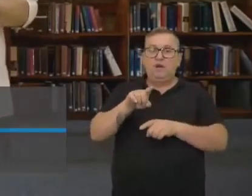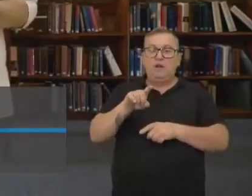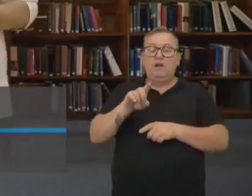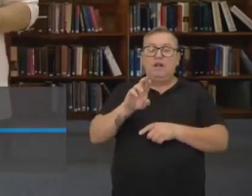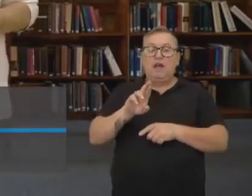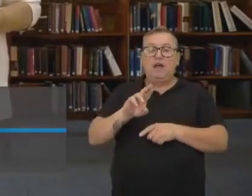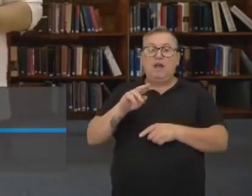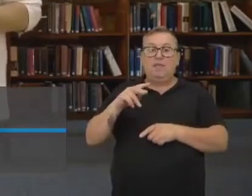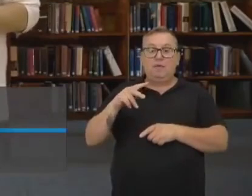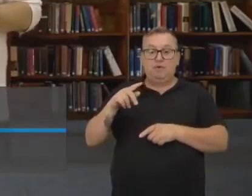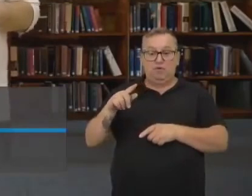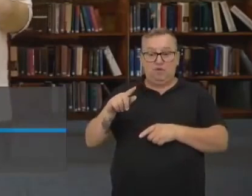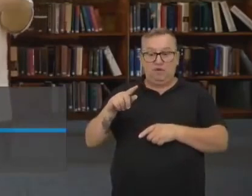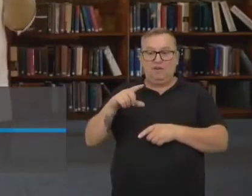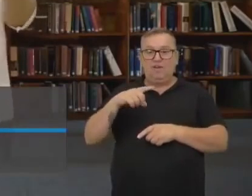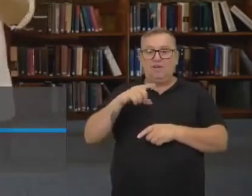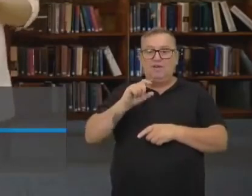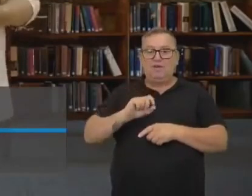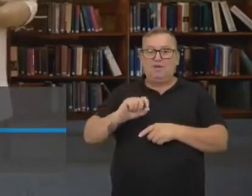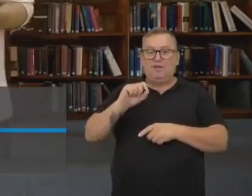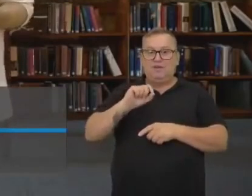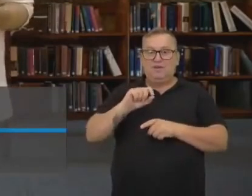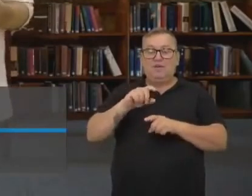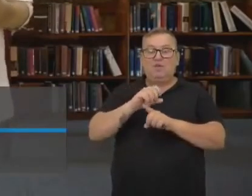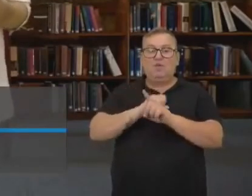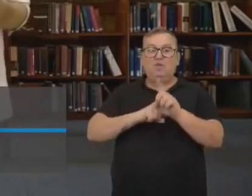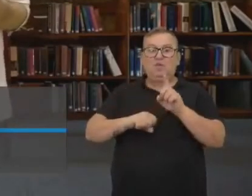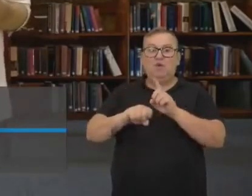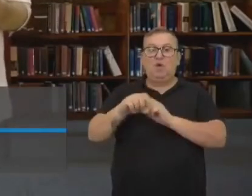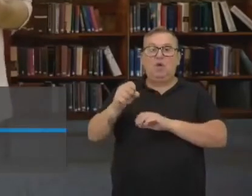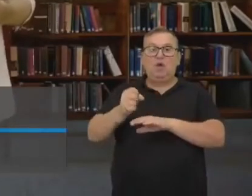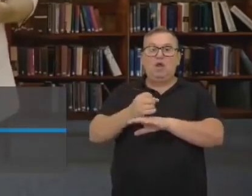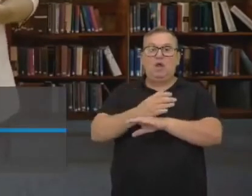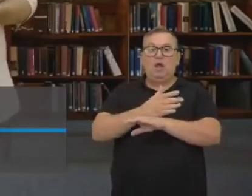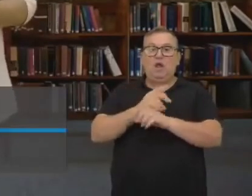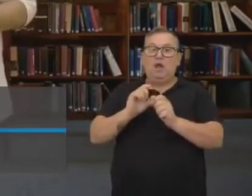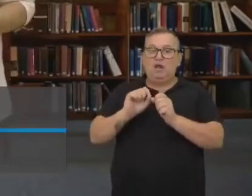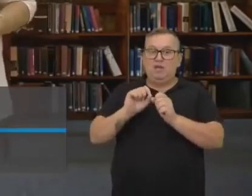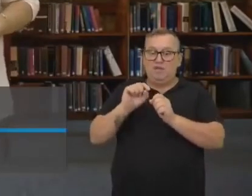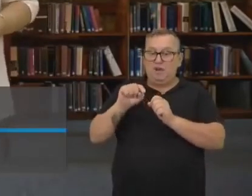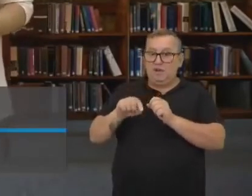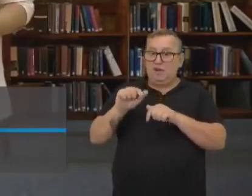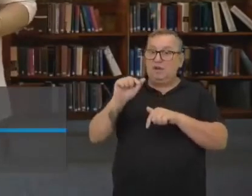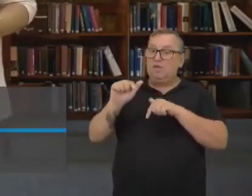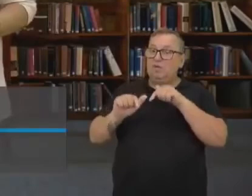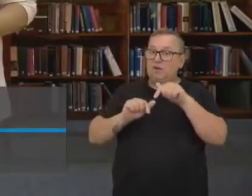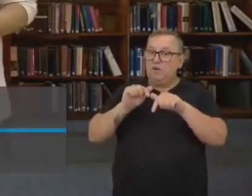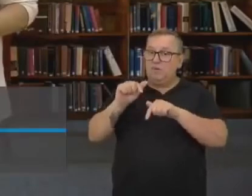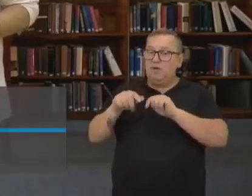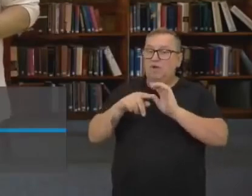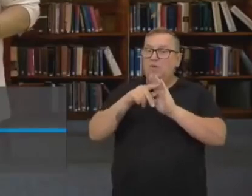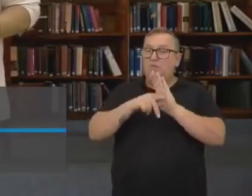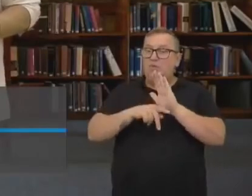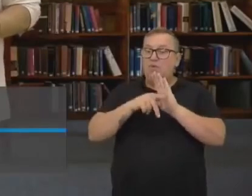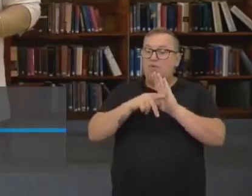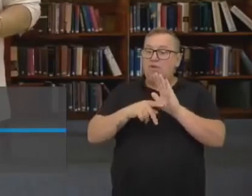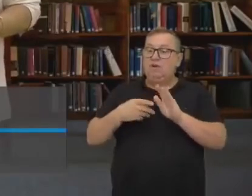RPG tem tudo a ver com a questão das competências socioemocionais que a gente desenvolve aqui no trabalho com o projeto de vida.